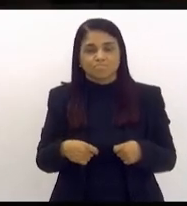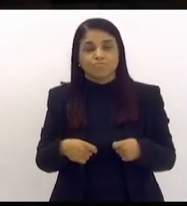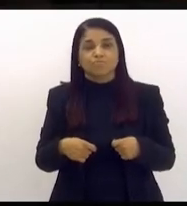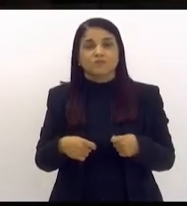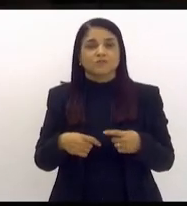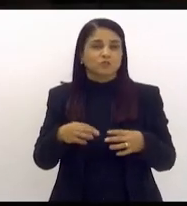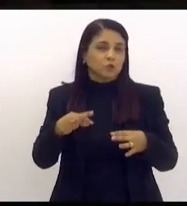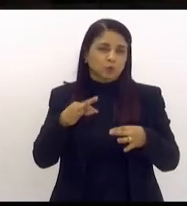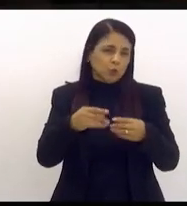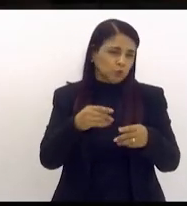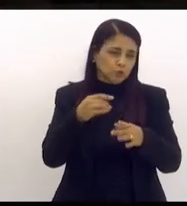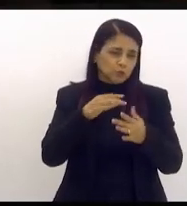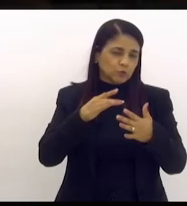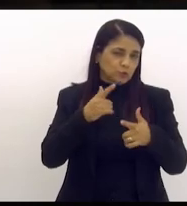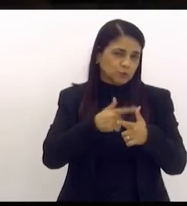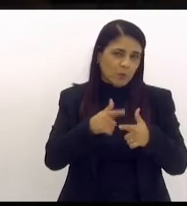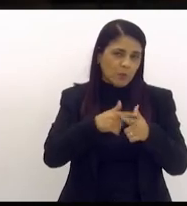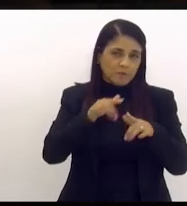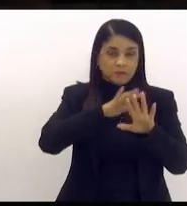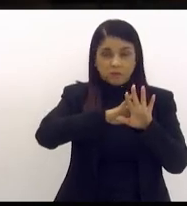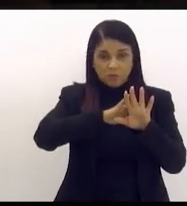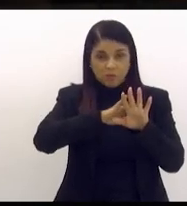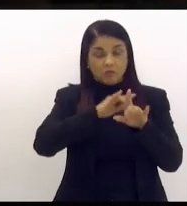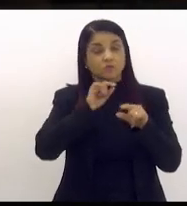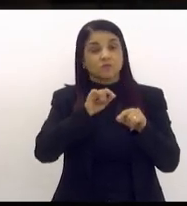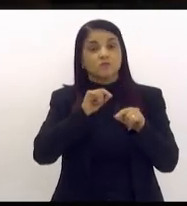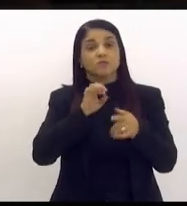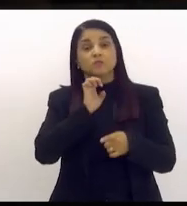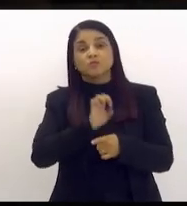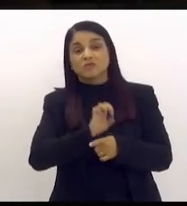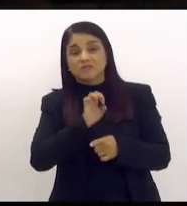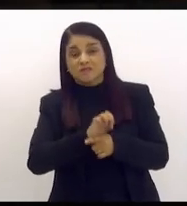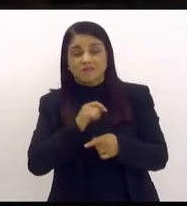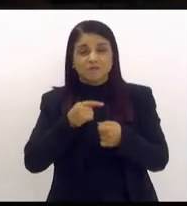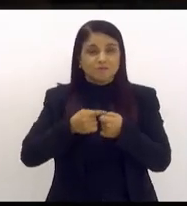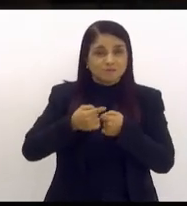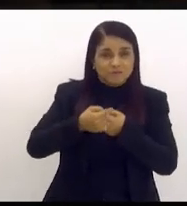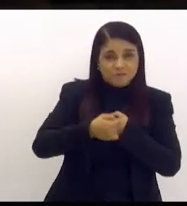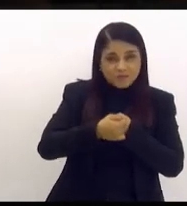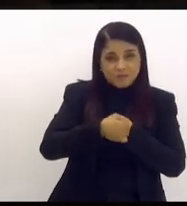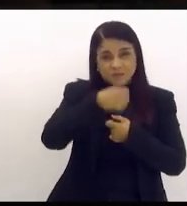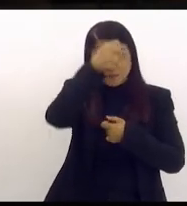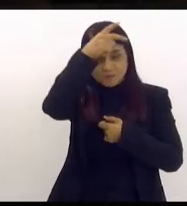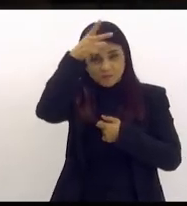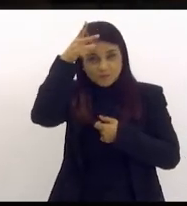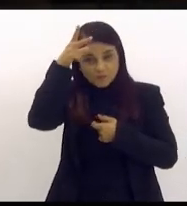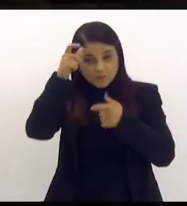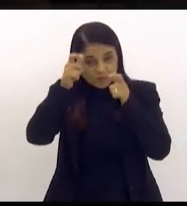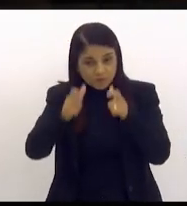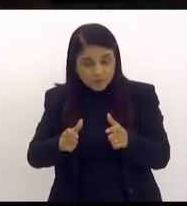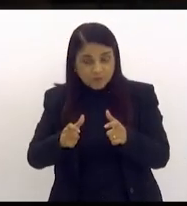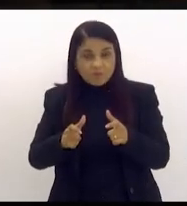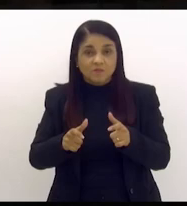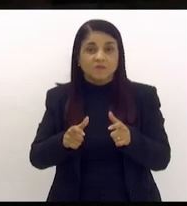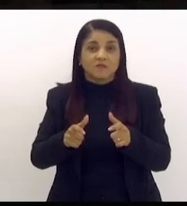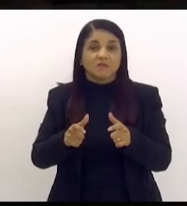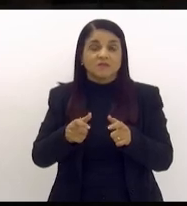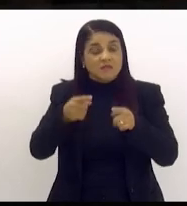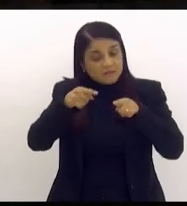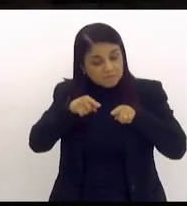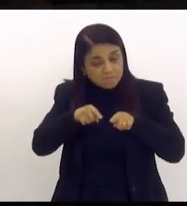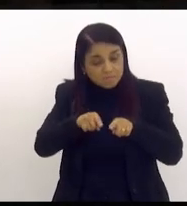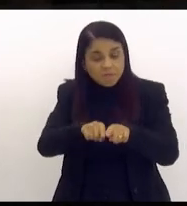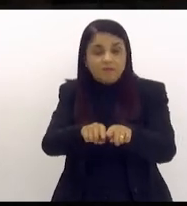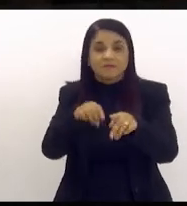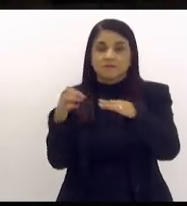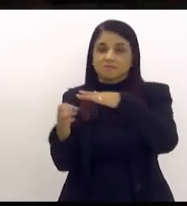controvérsias ideológicas e fazer com que o Estado o município o poder local né público e as parcerias